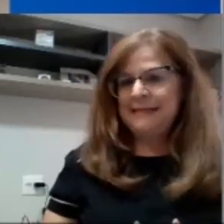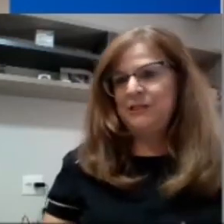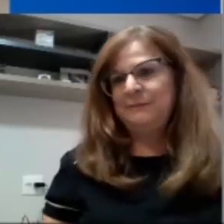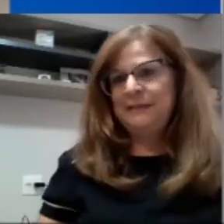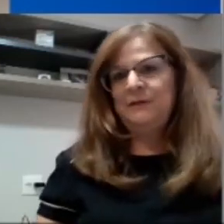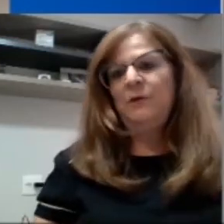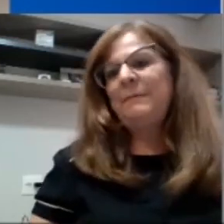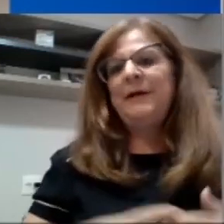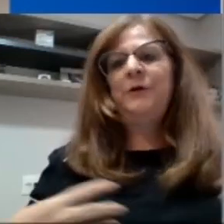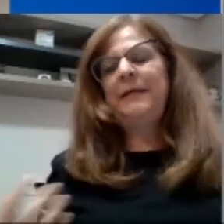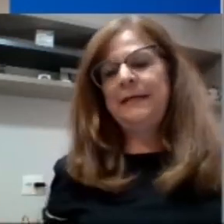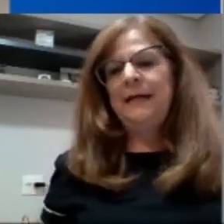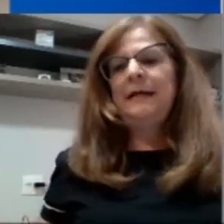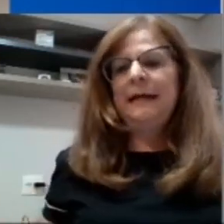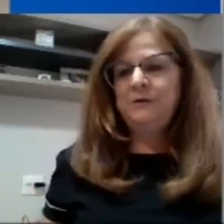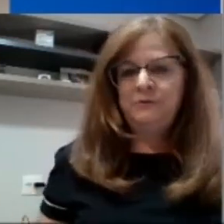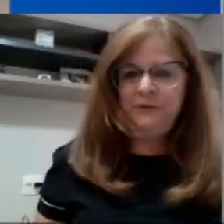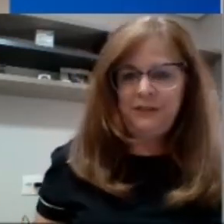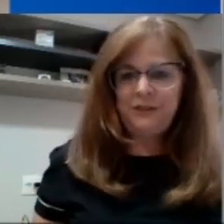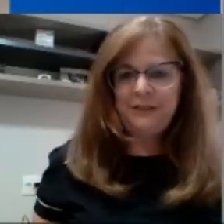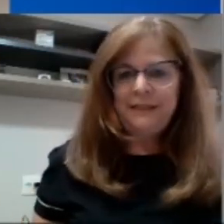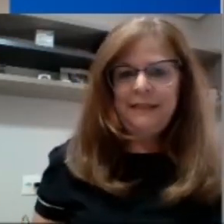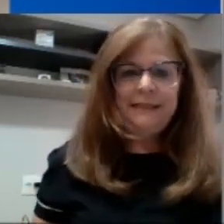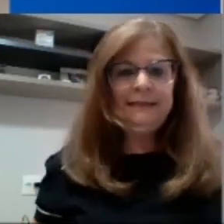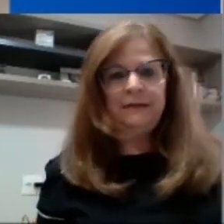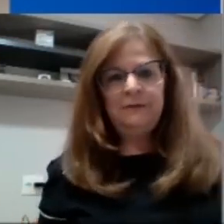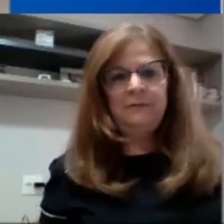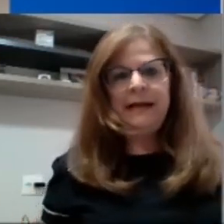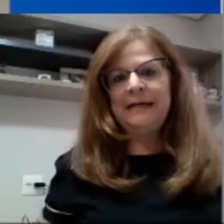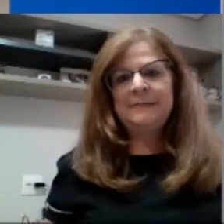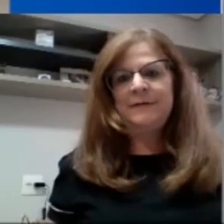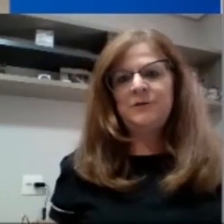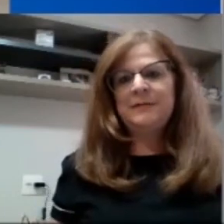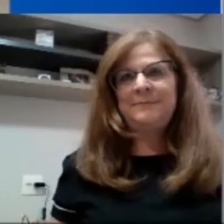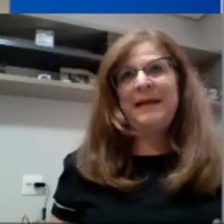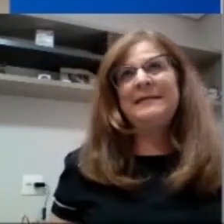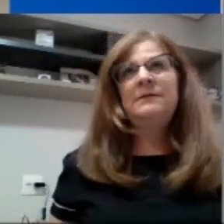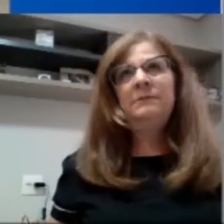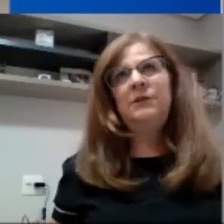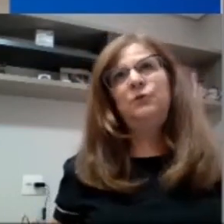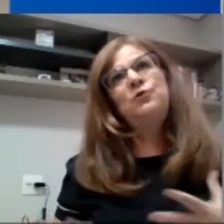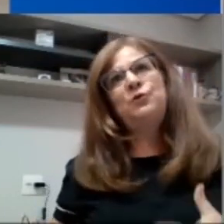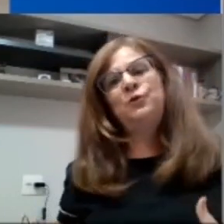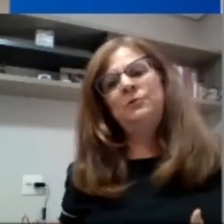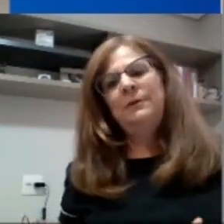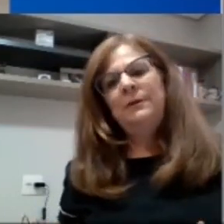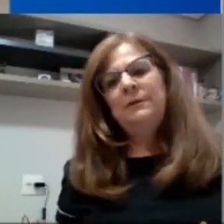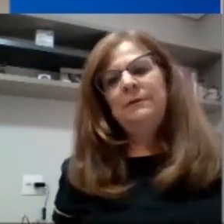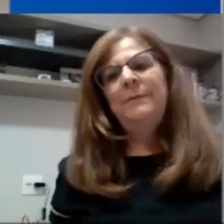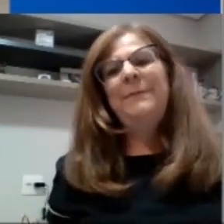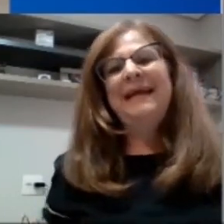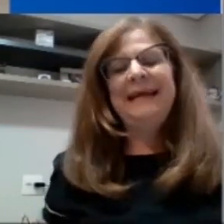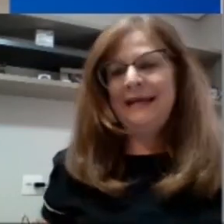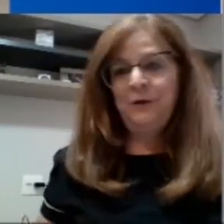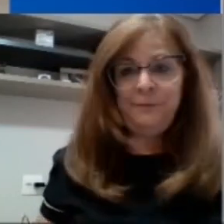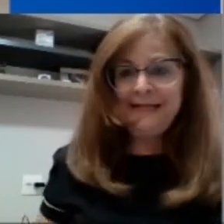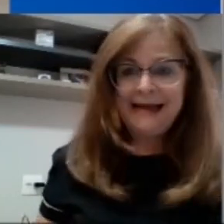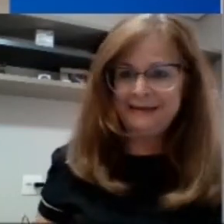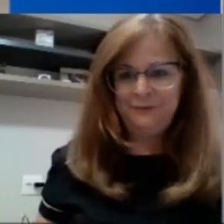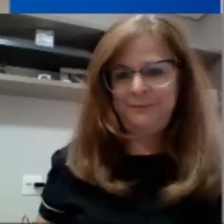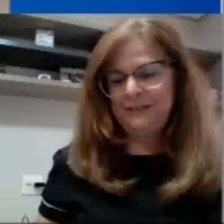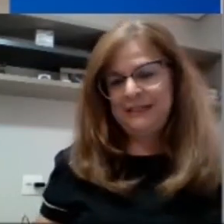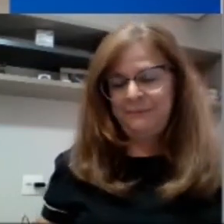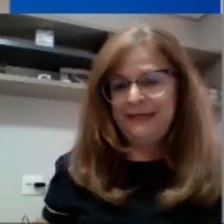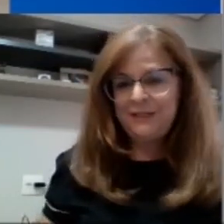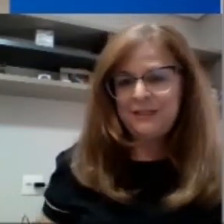Nós achamos que, como a maioria é ouvinte, então as pessoas pensam que o surdo é